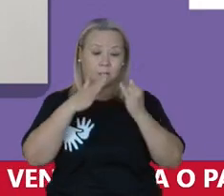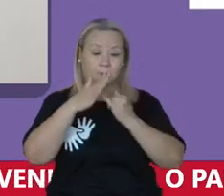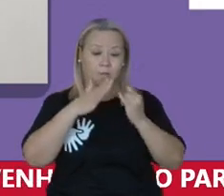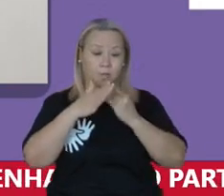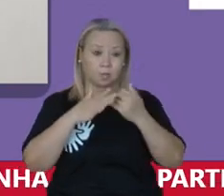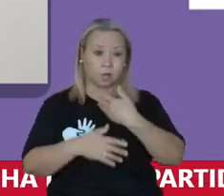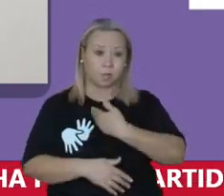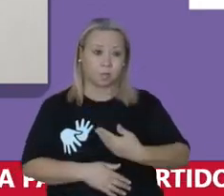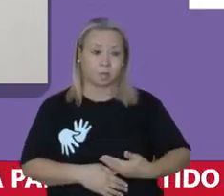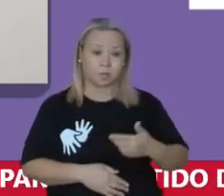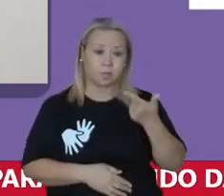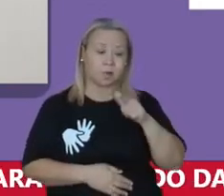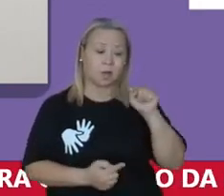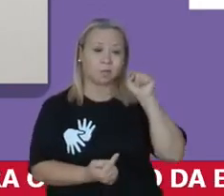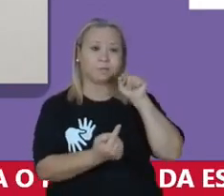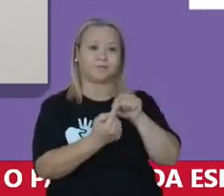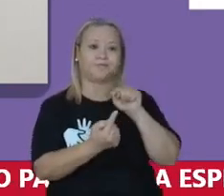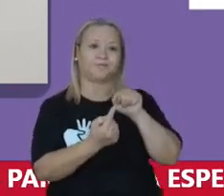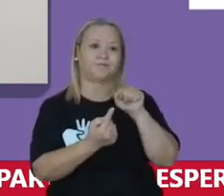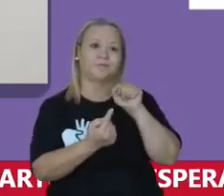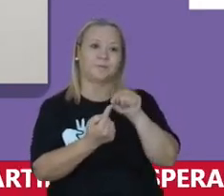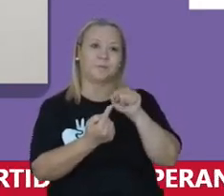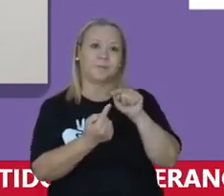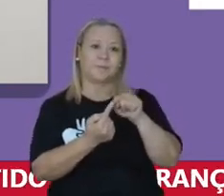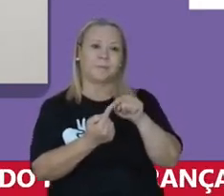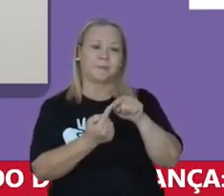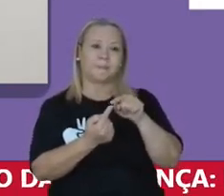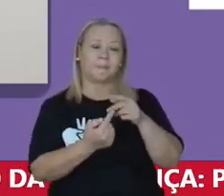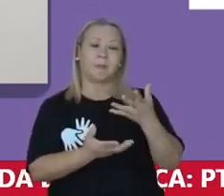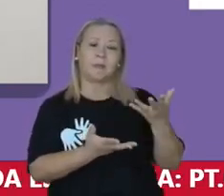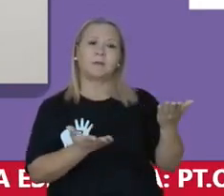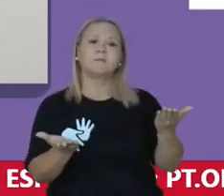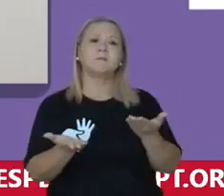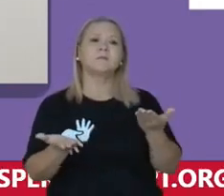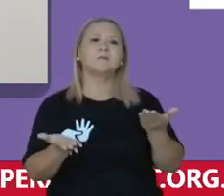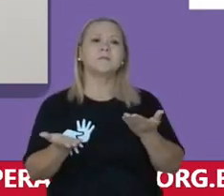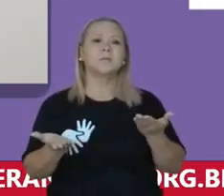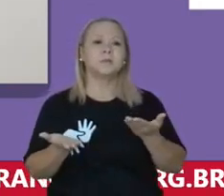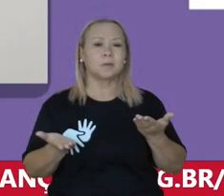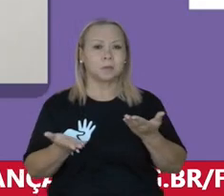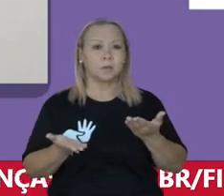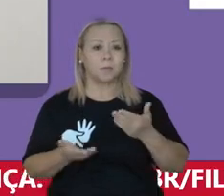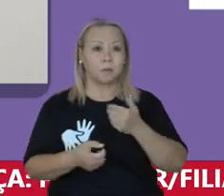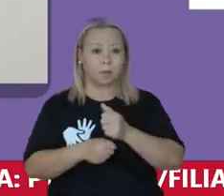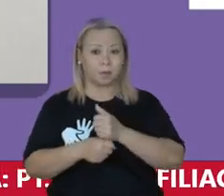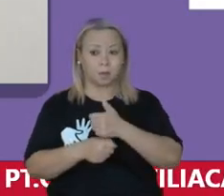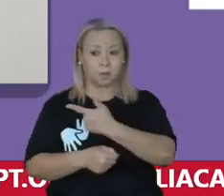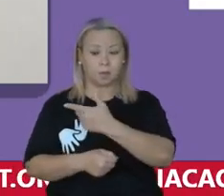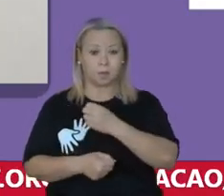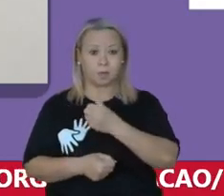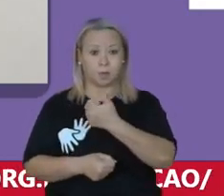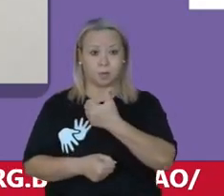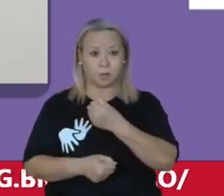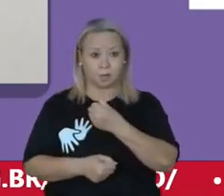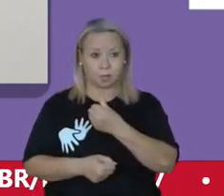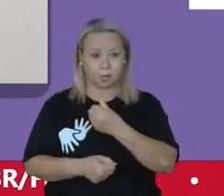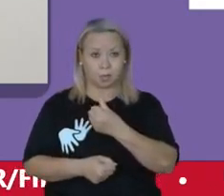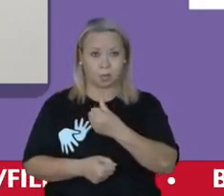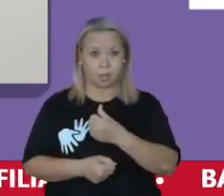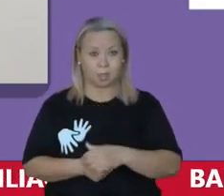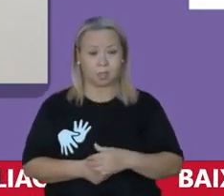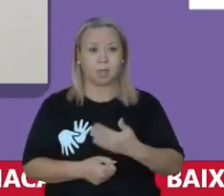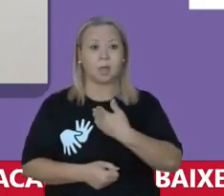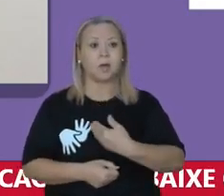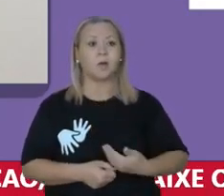para outras finalidades. E recentemente, em 2016, no